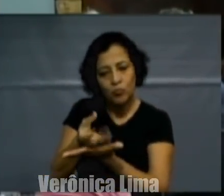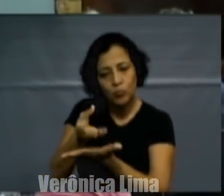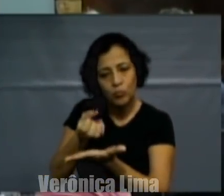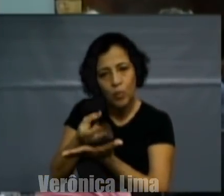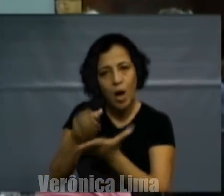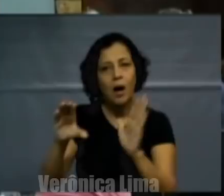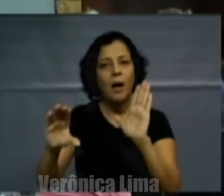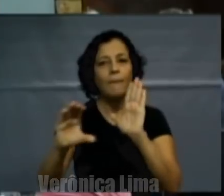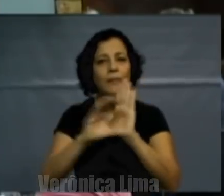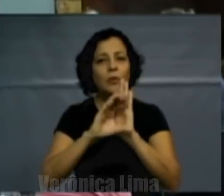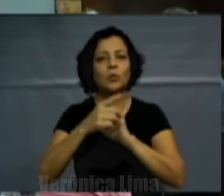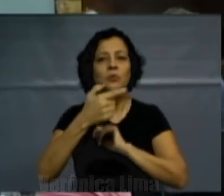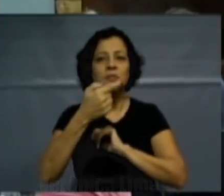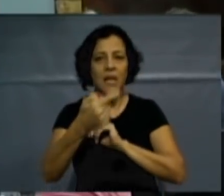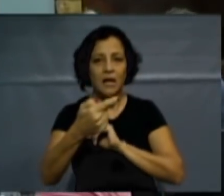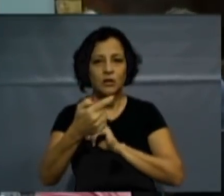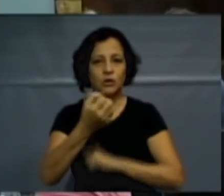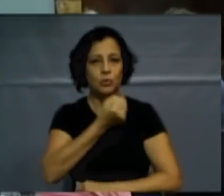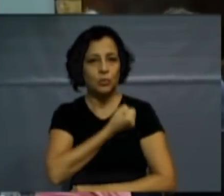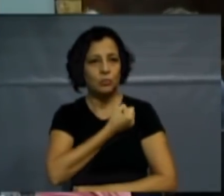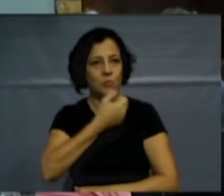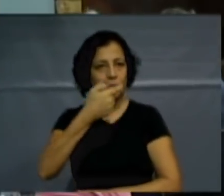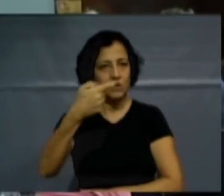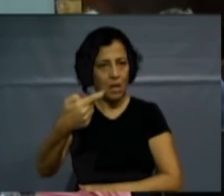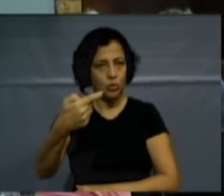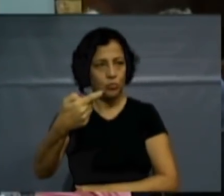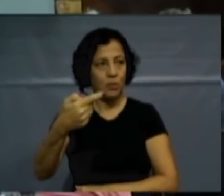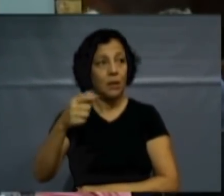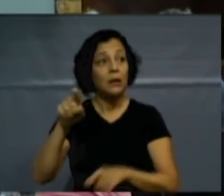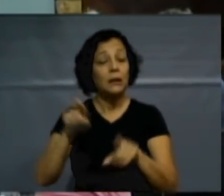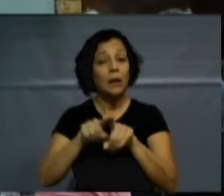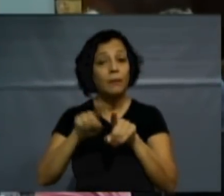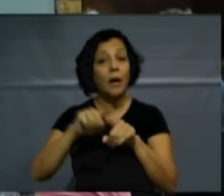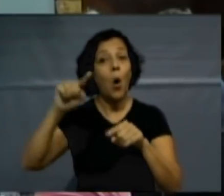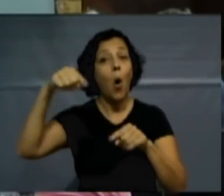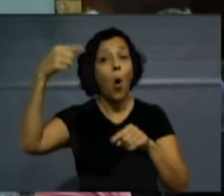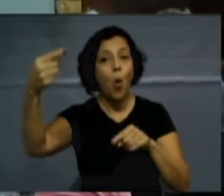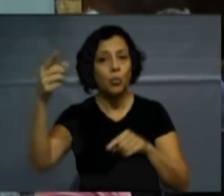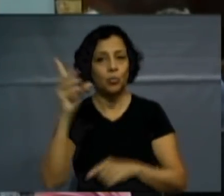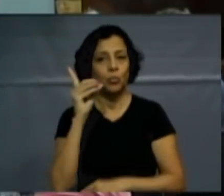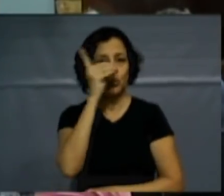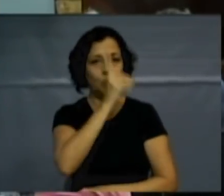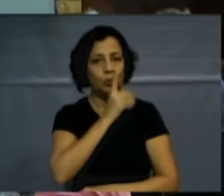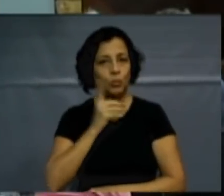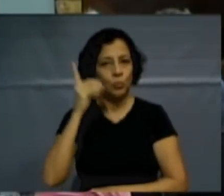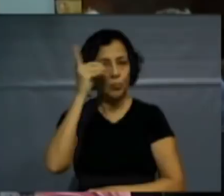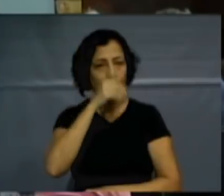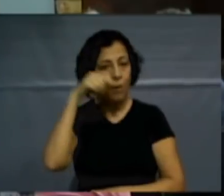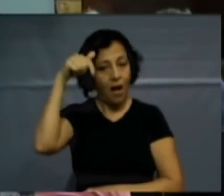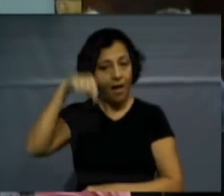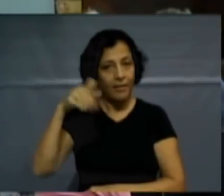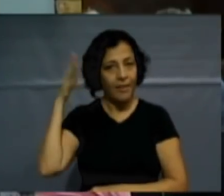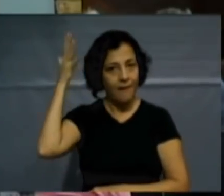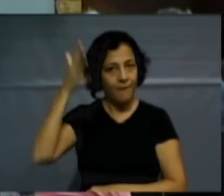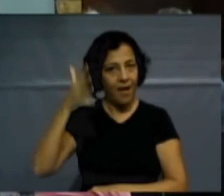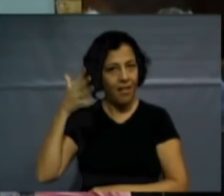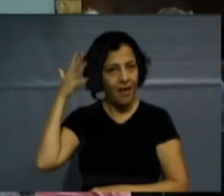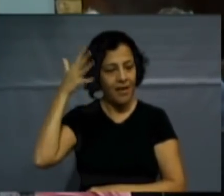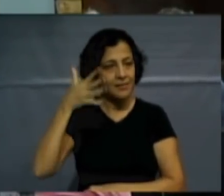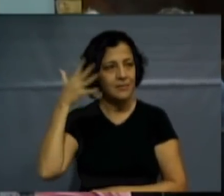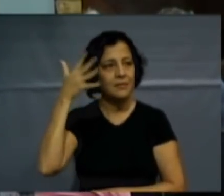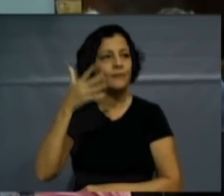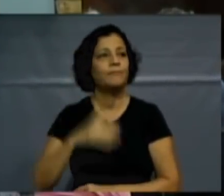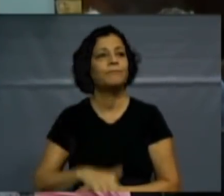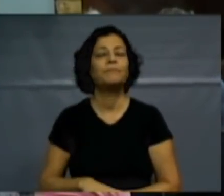capítulo 7, item 7. E no próximo domingo, quem estará aqui em nossa casa é